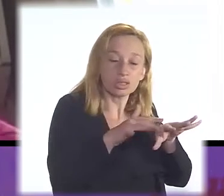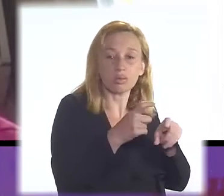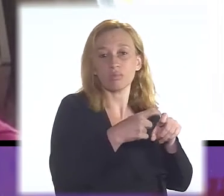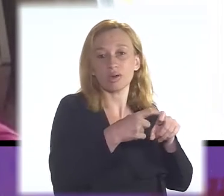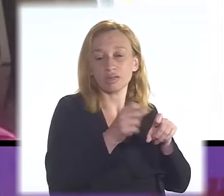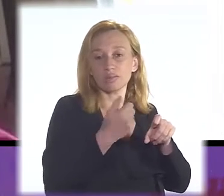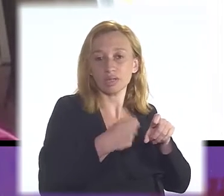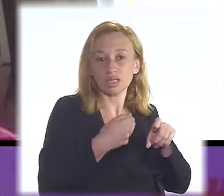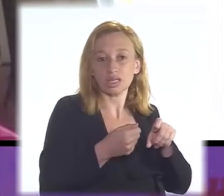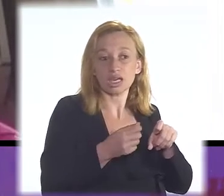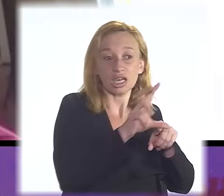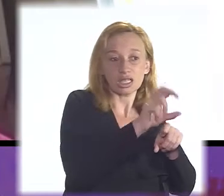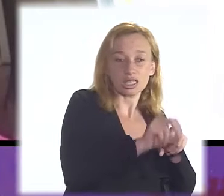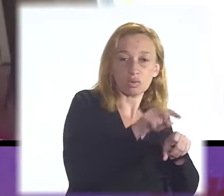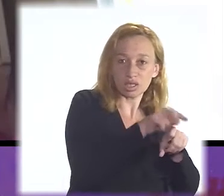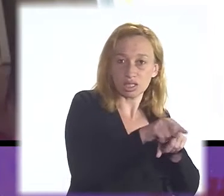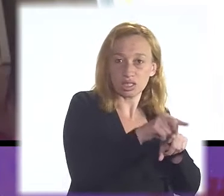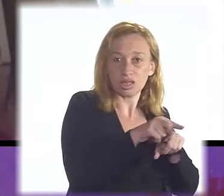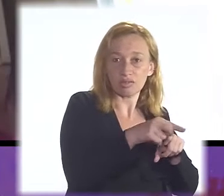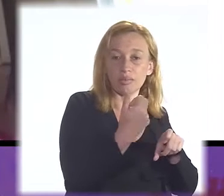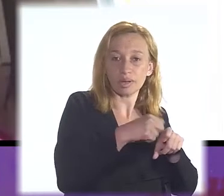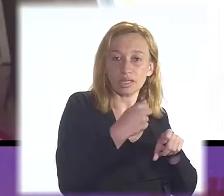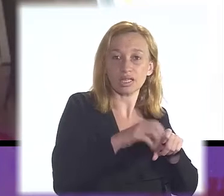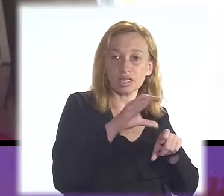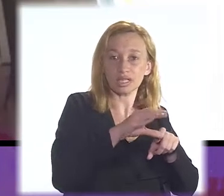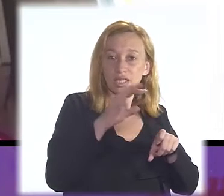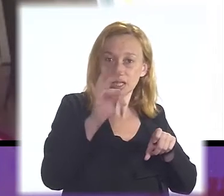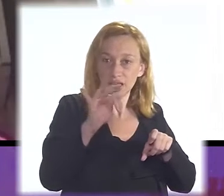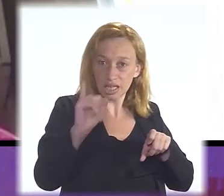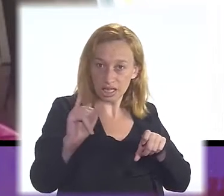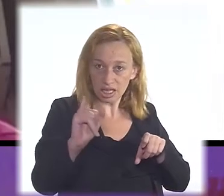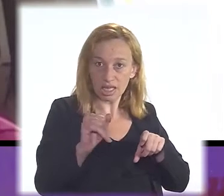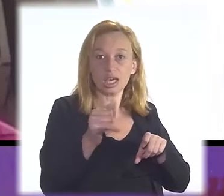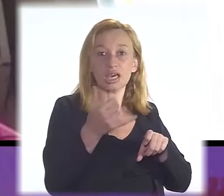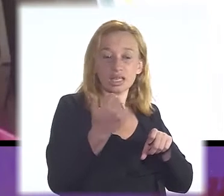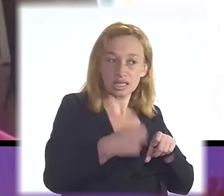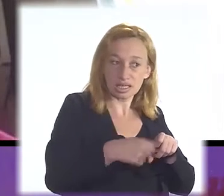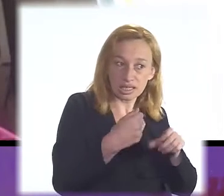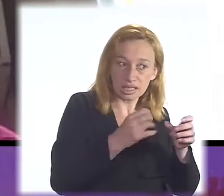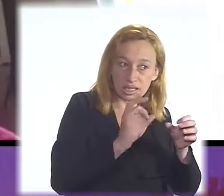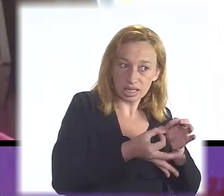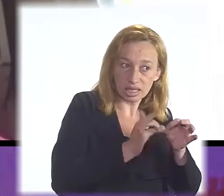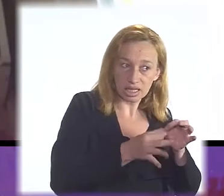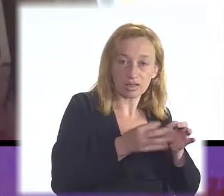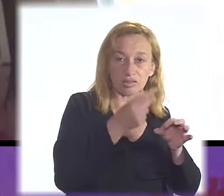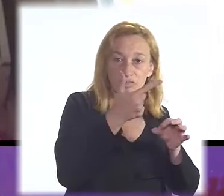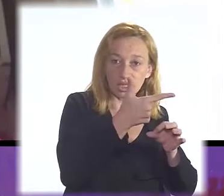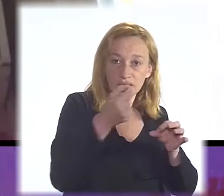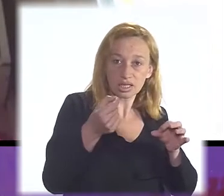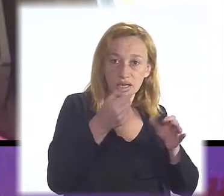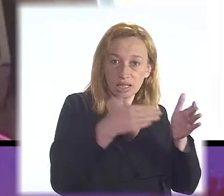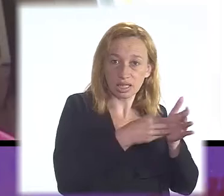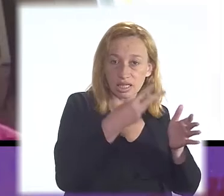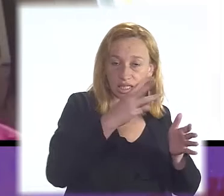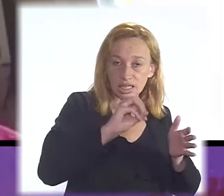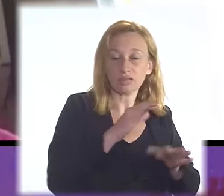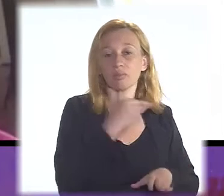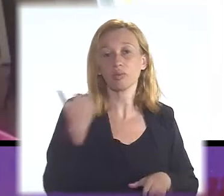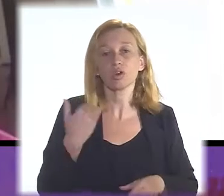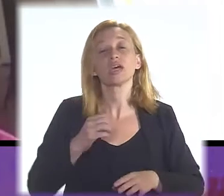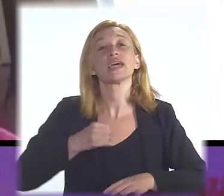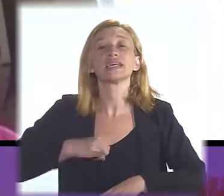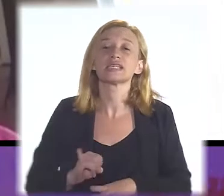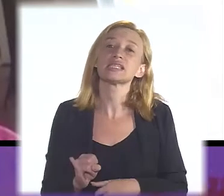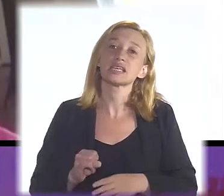médica. Desses aí, 50 vão precisar de CTI aproximadamente e provavelmente de 25 a 30 vão morrer. Agora,